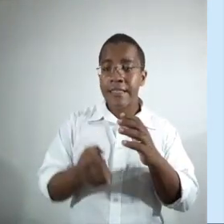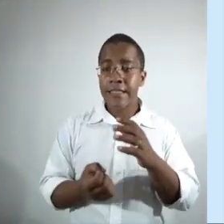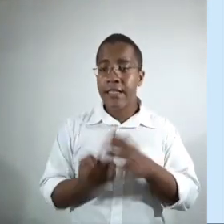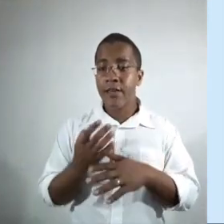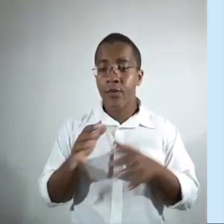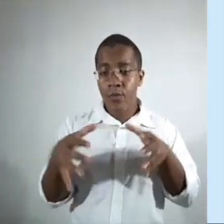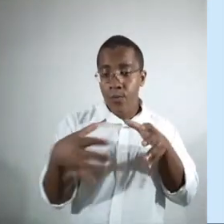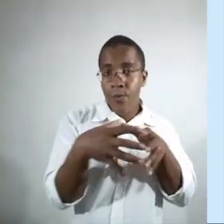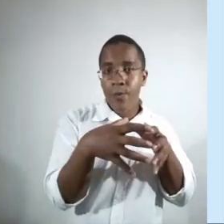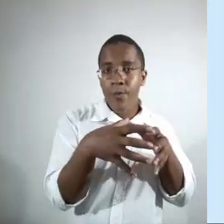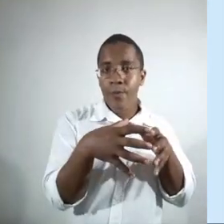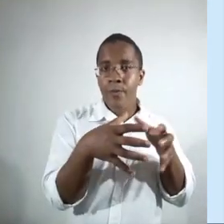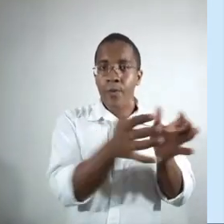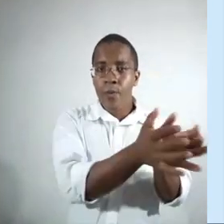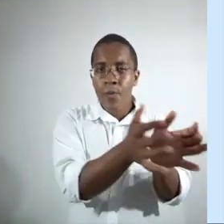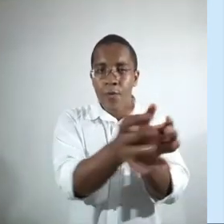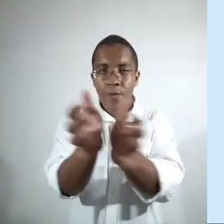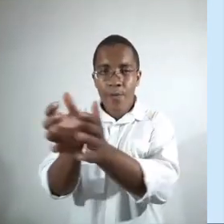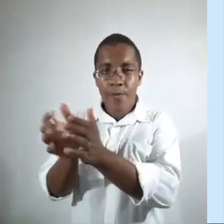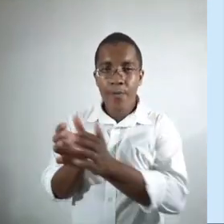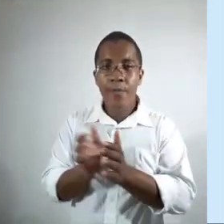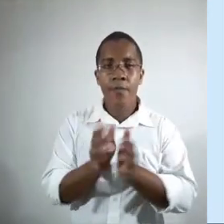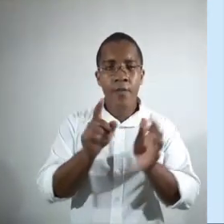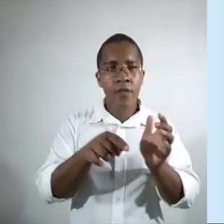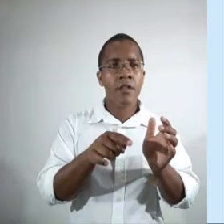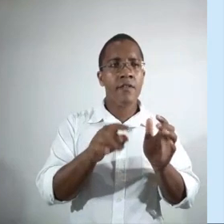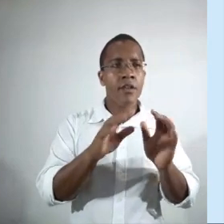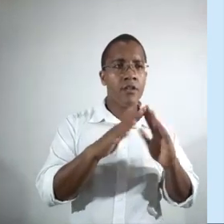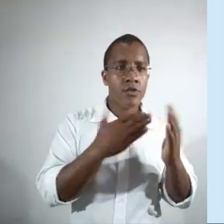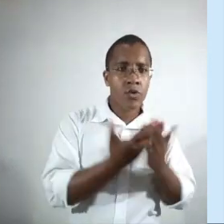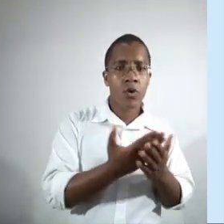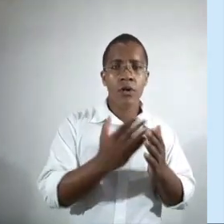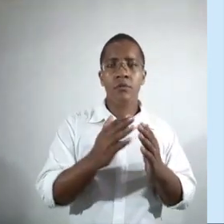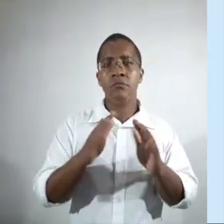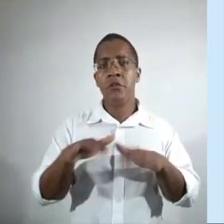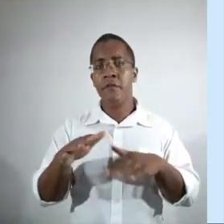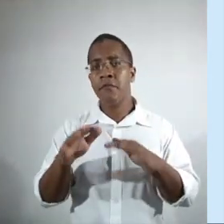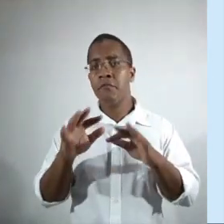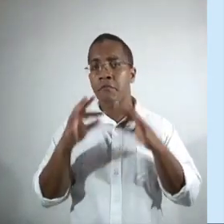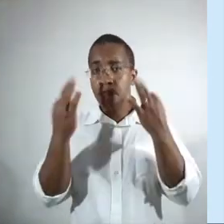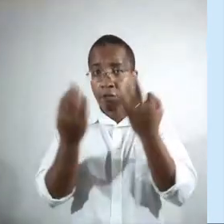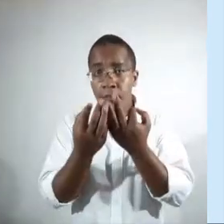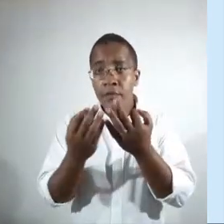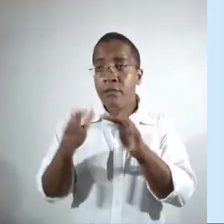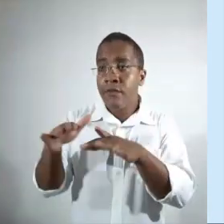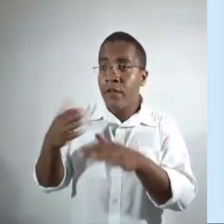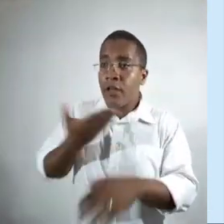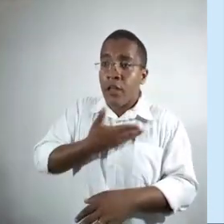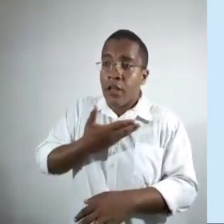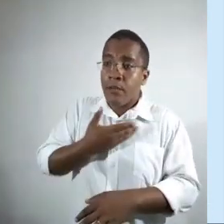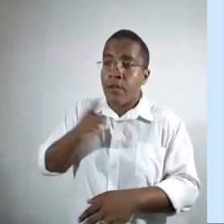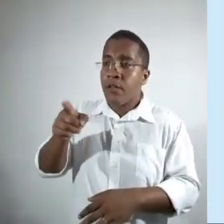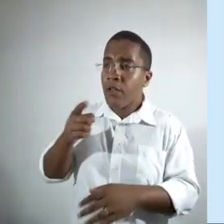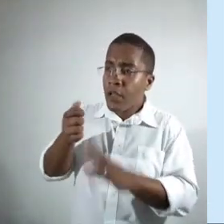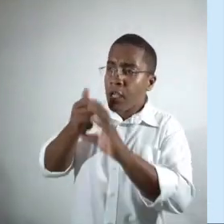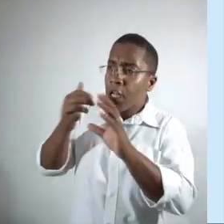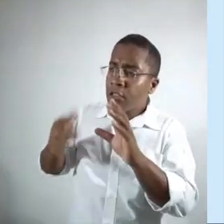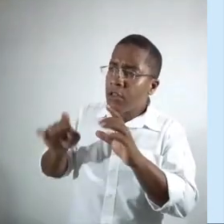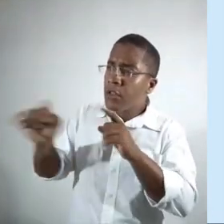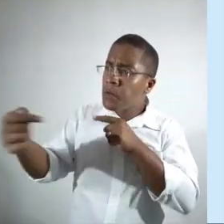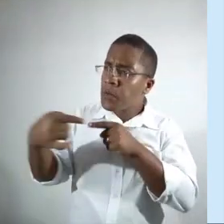justamente quando na escola ou no ambiente familiar ou no ambiente assim de amizade se identifica